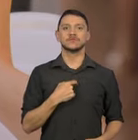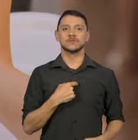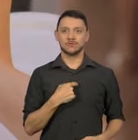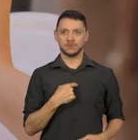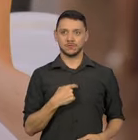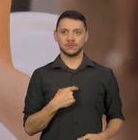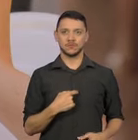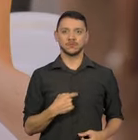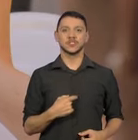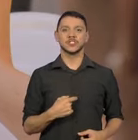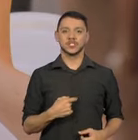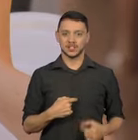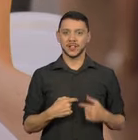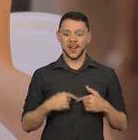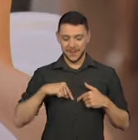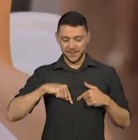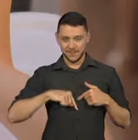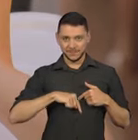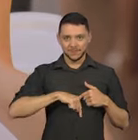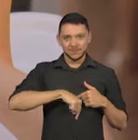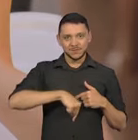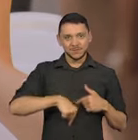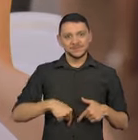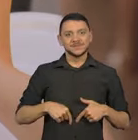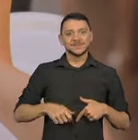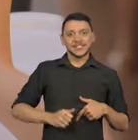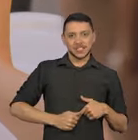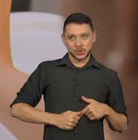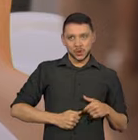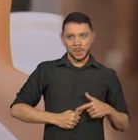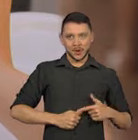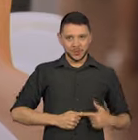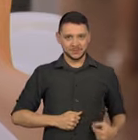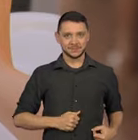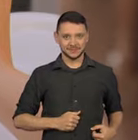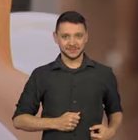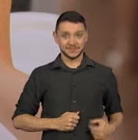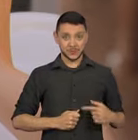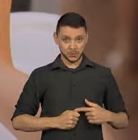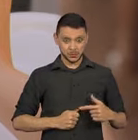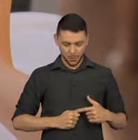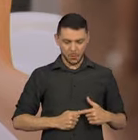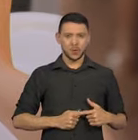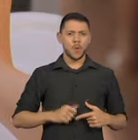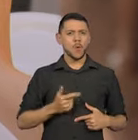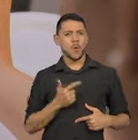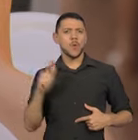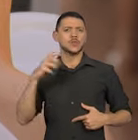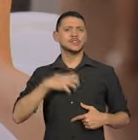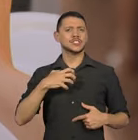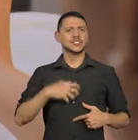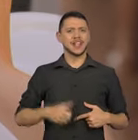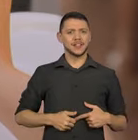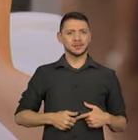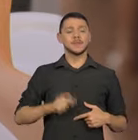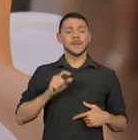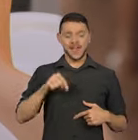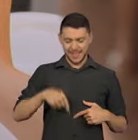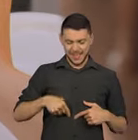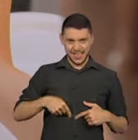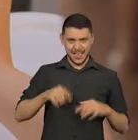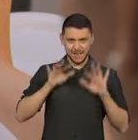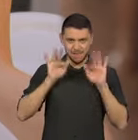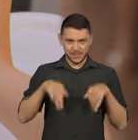de lá vai para o estômago, tá bom? Do estômago vai ter um outro processo, tá? O processo de digestão não termina